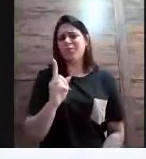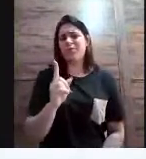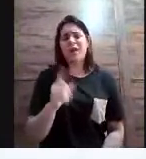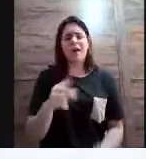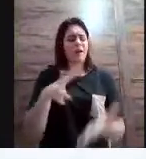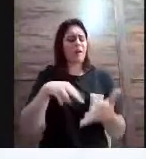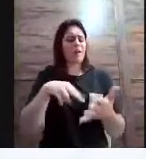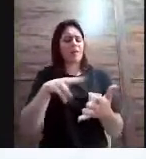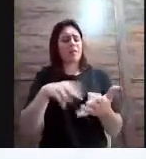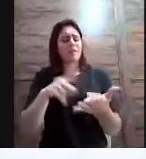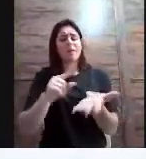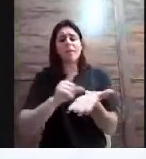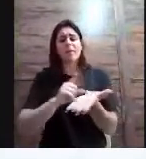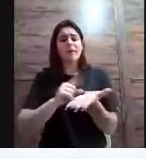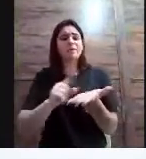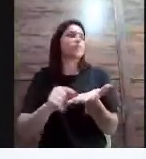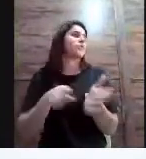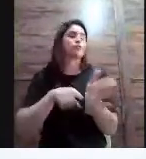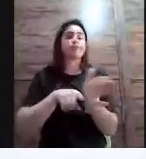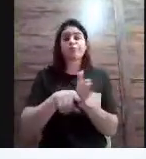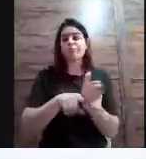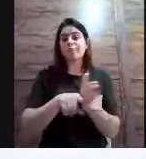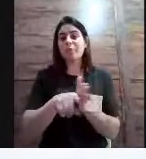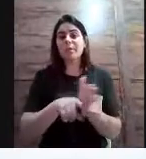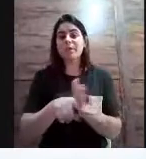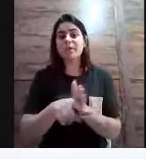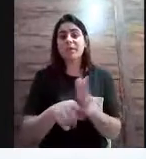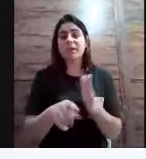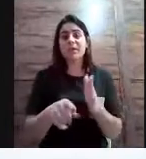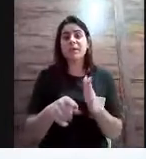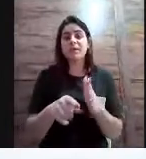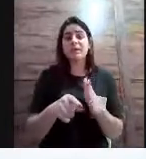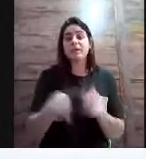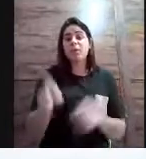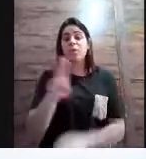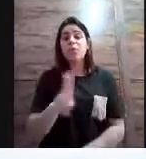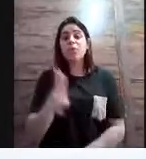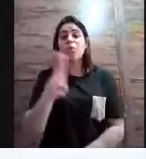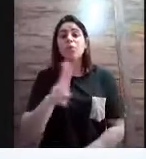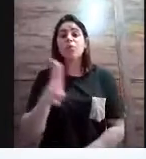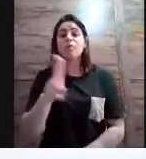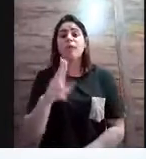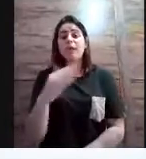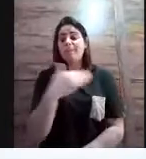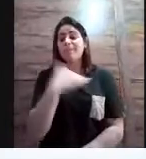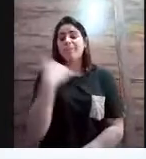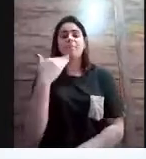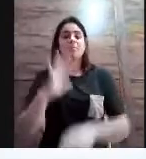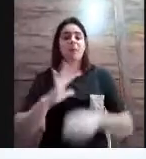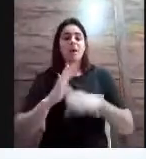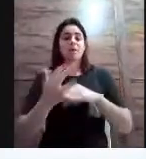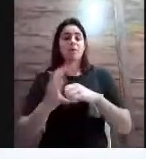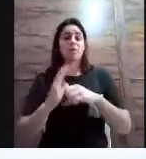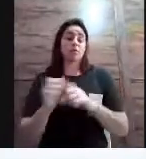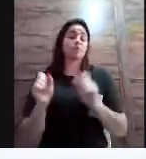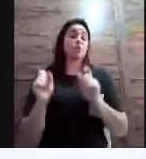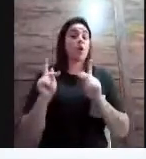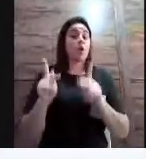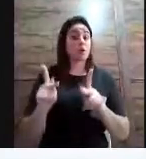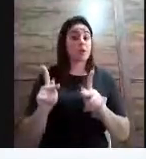trabalho que tal substância inibe o vírus ou elimina o vírus. Eu digo, sim, mas isso é